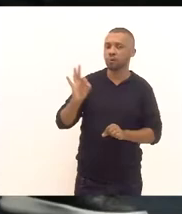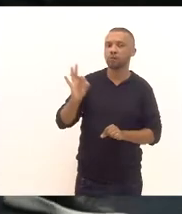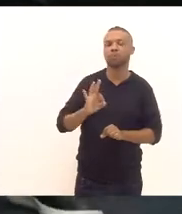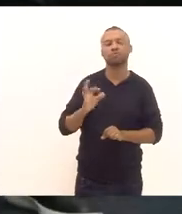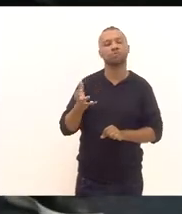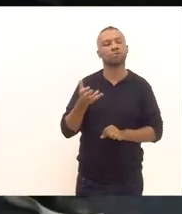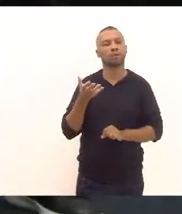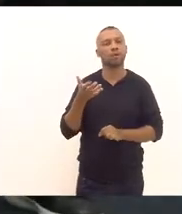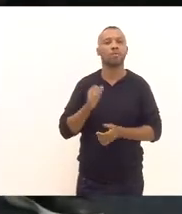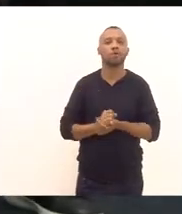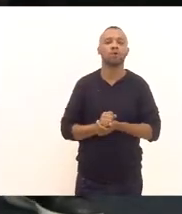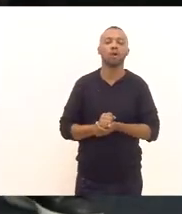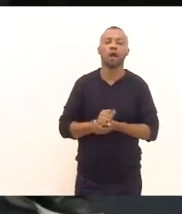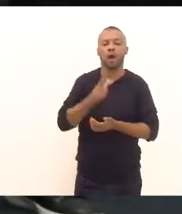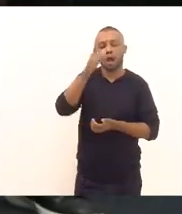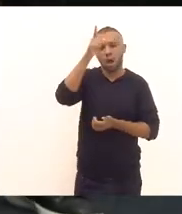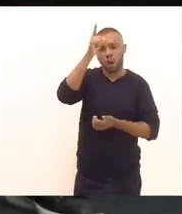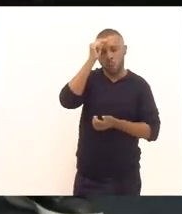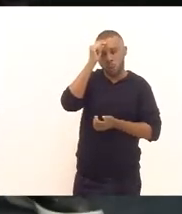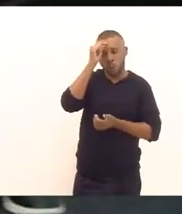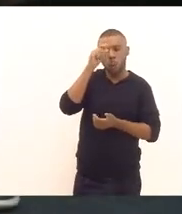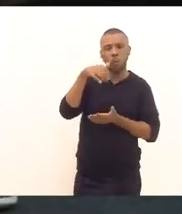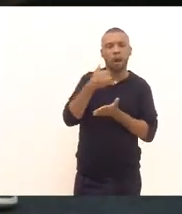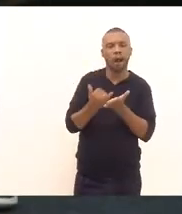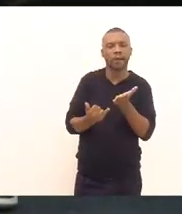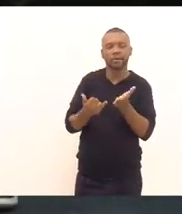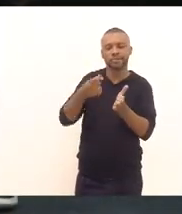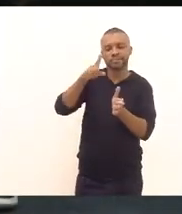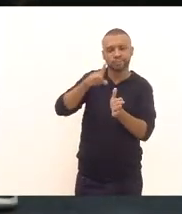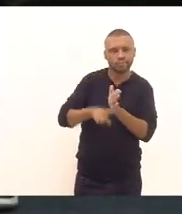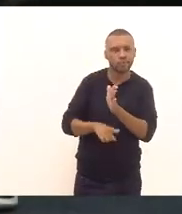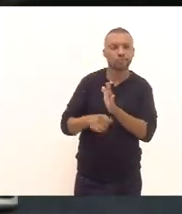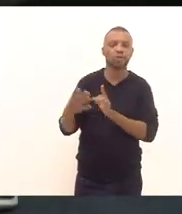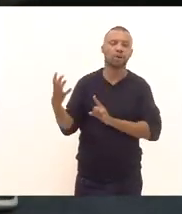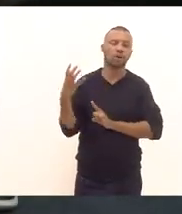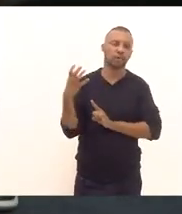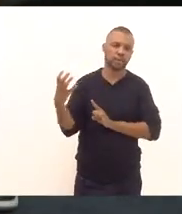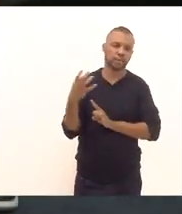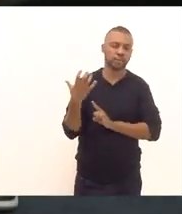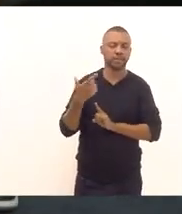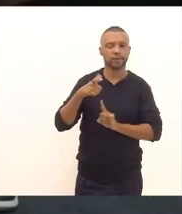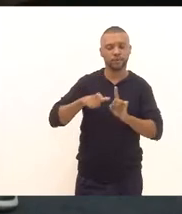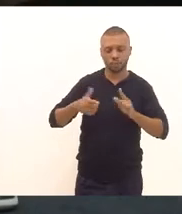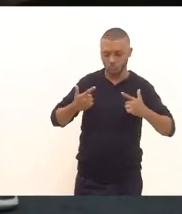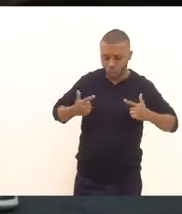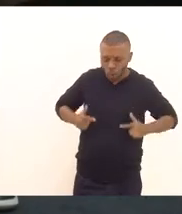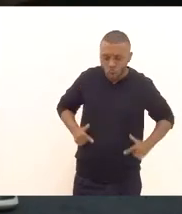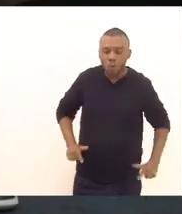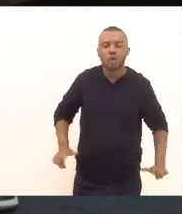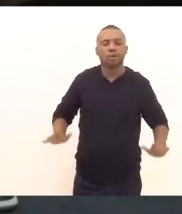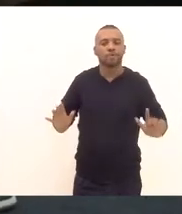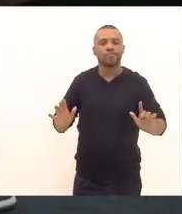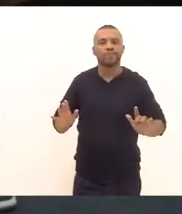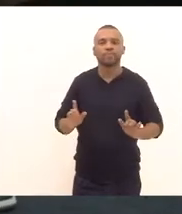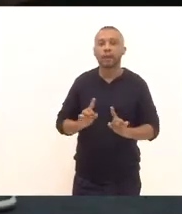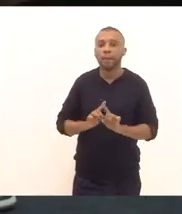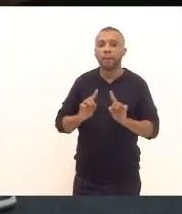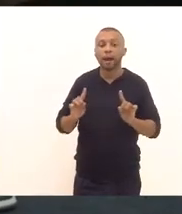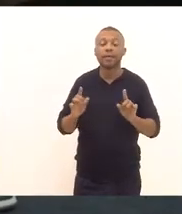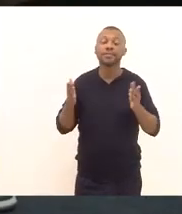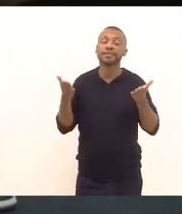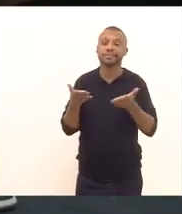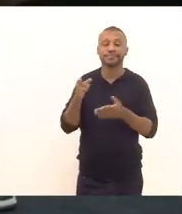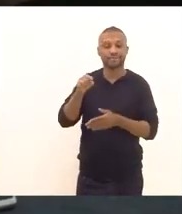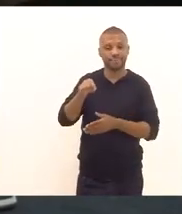queremos se aliviar eu botaria carga sobre o bolso do contribuinte do consumidor mas desta maneira